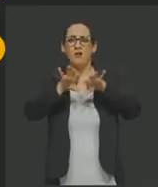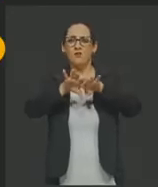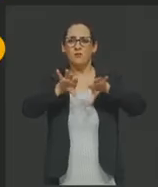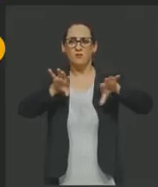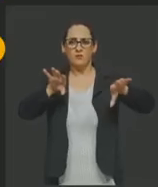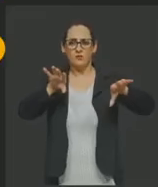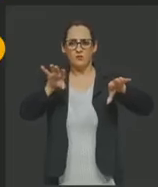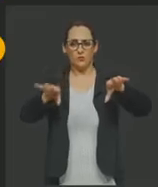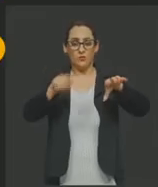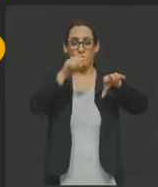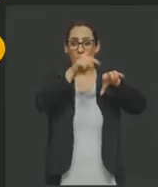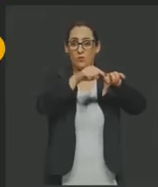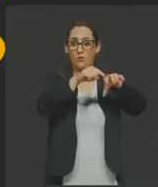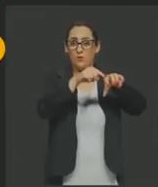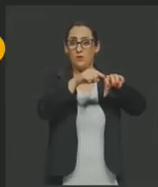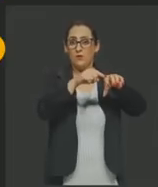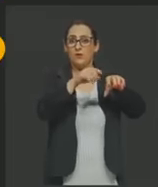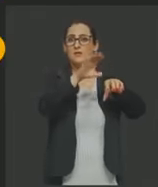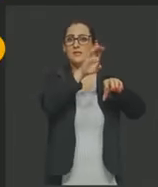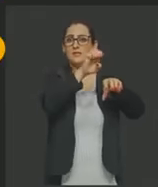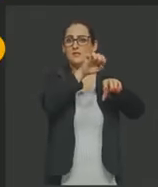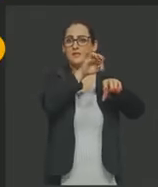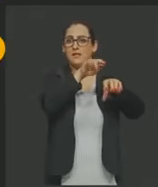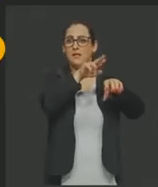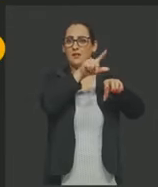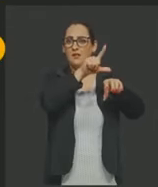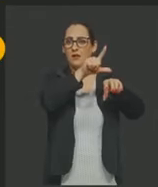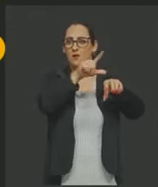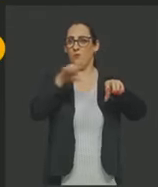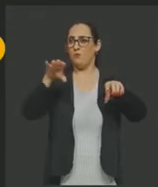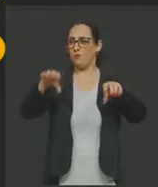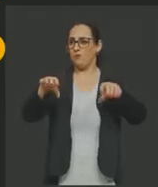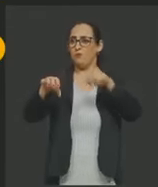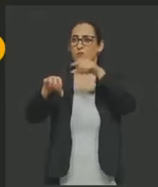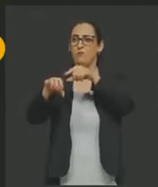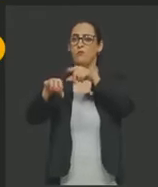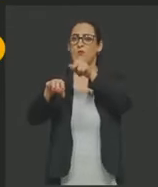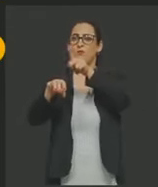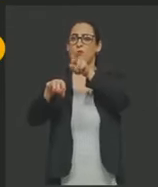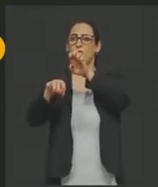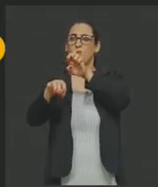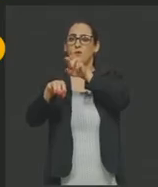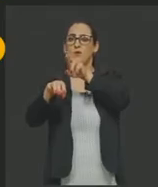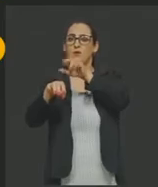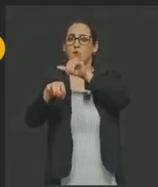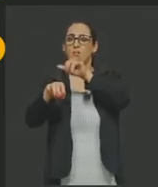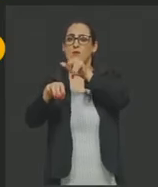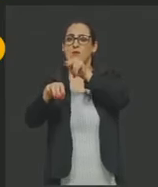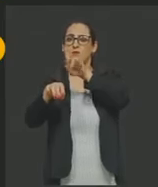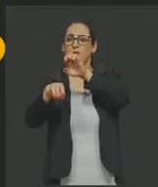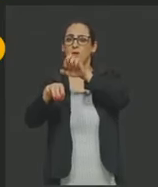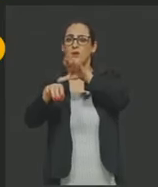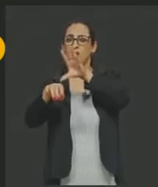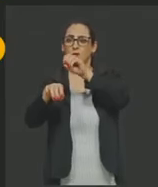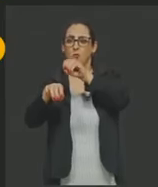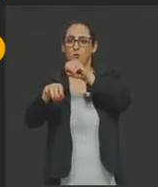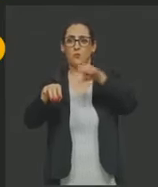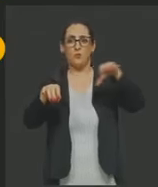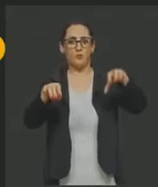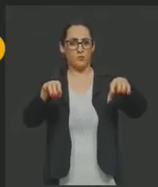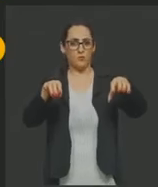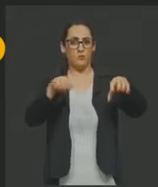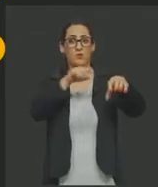nervoso central e sistema nervoso periférico. O central é formado pelo encéfalo, que está aqui na